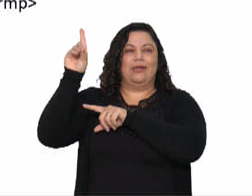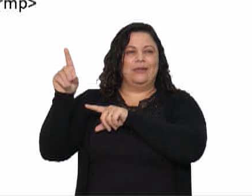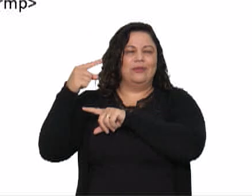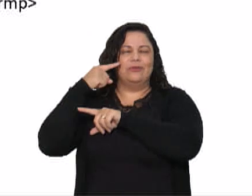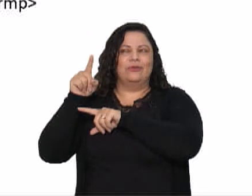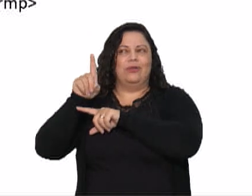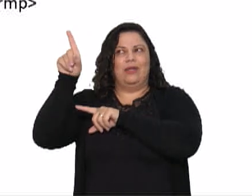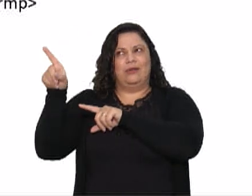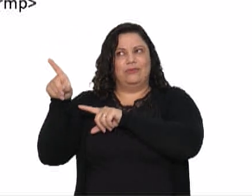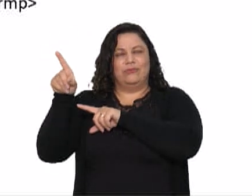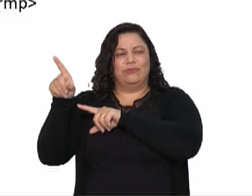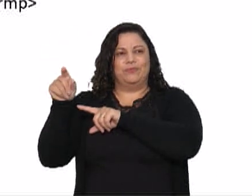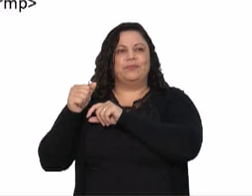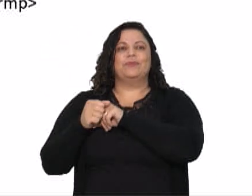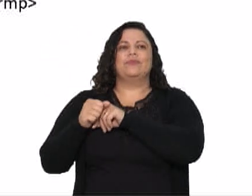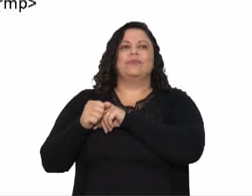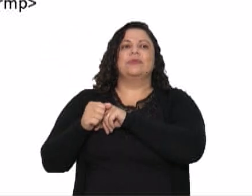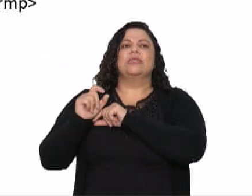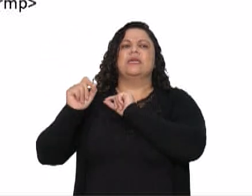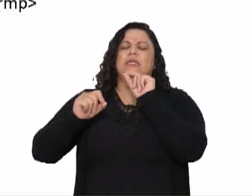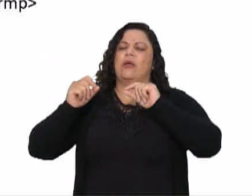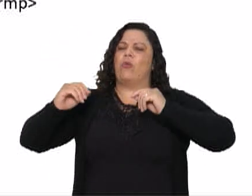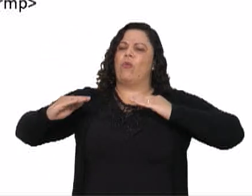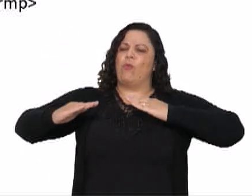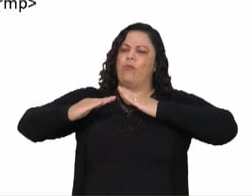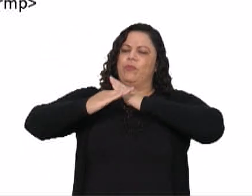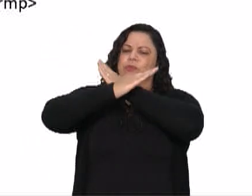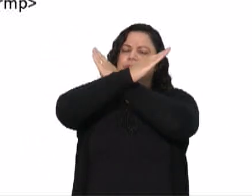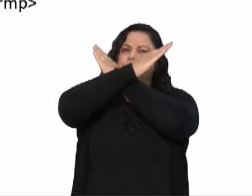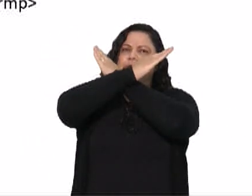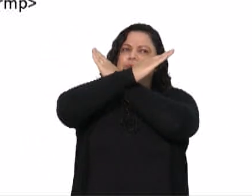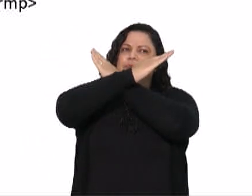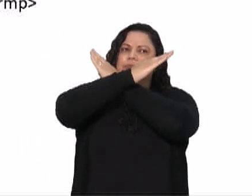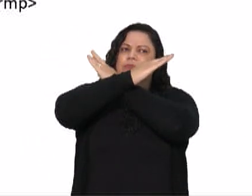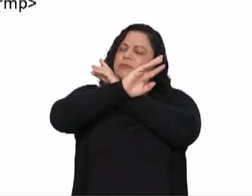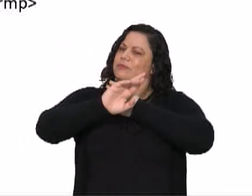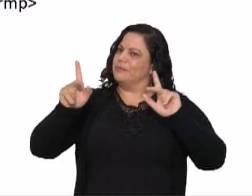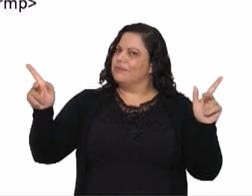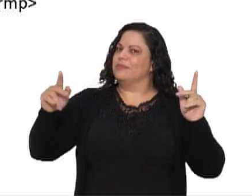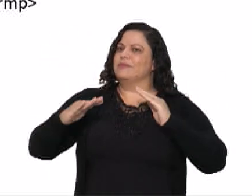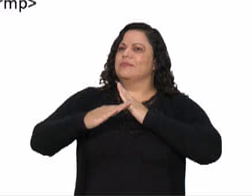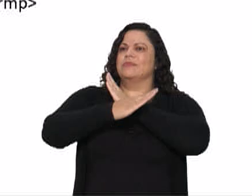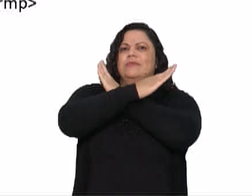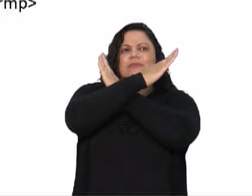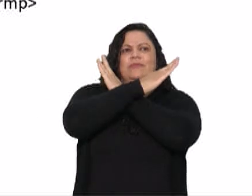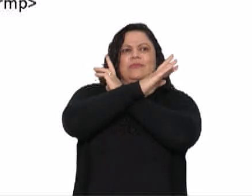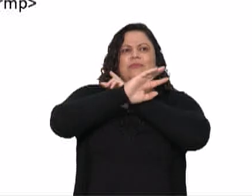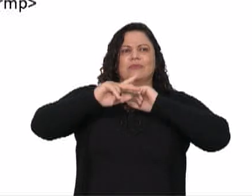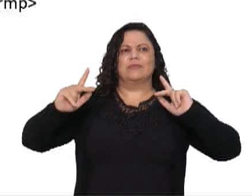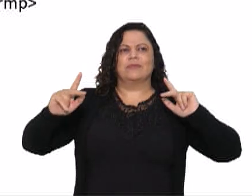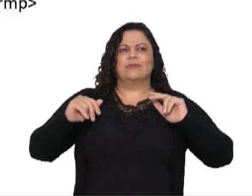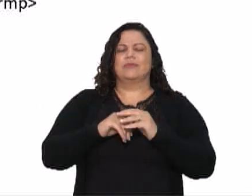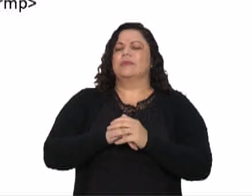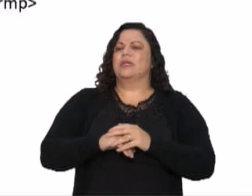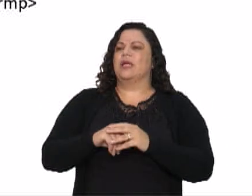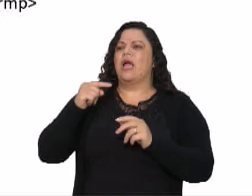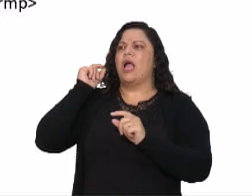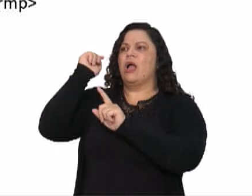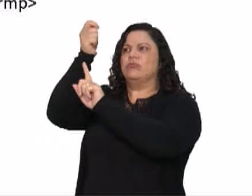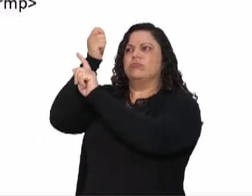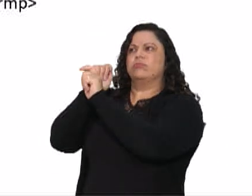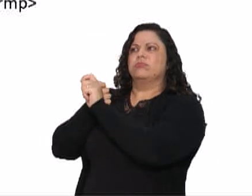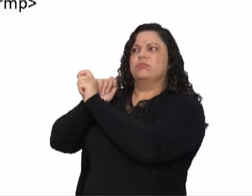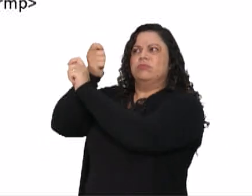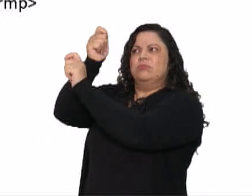ângulo, né, do hall de entrada, e vemos assim as esculturas ali sobre os pedestais também bem